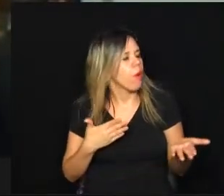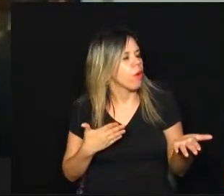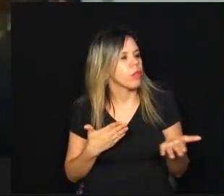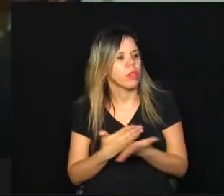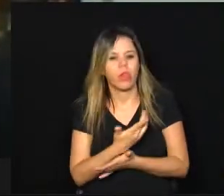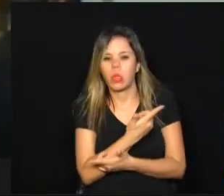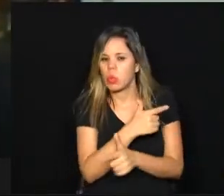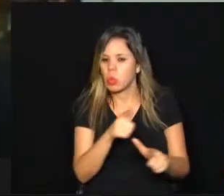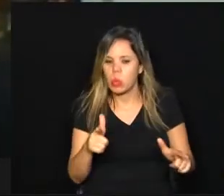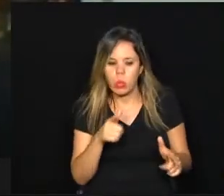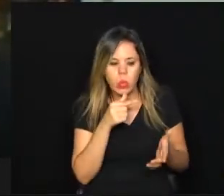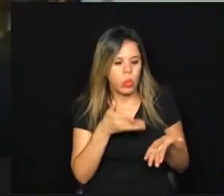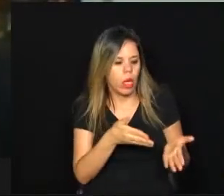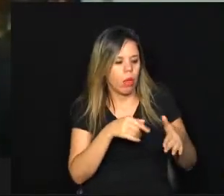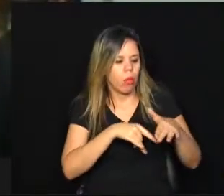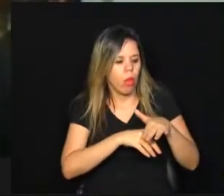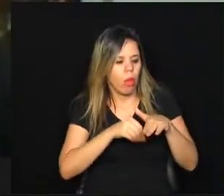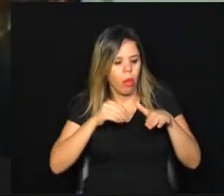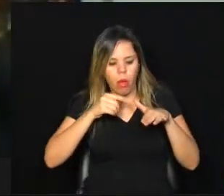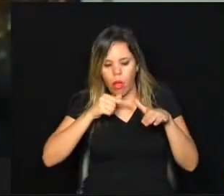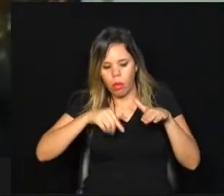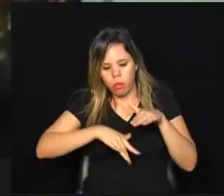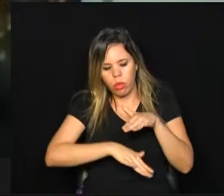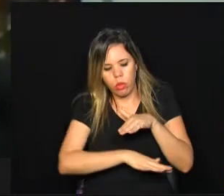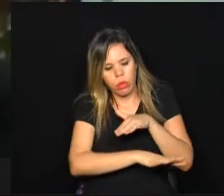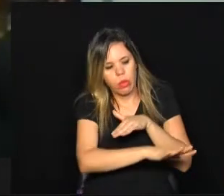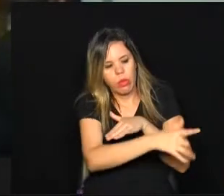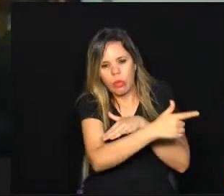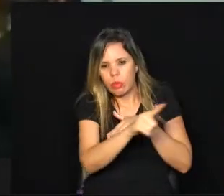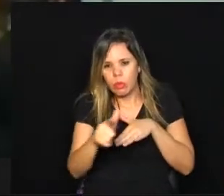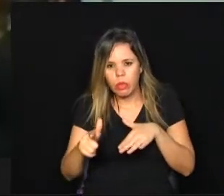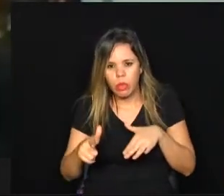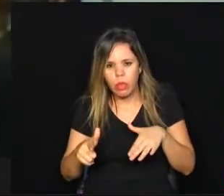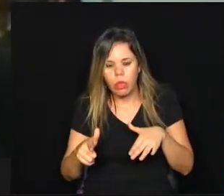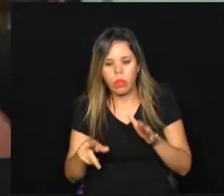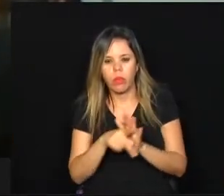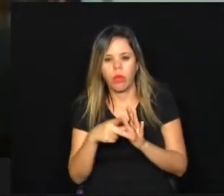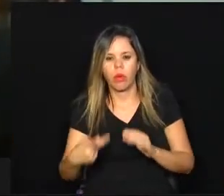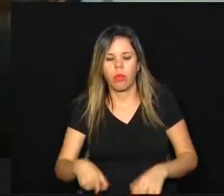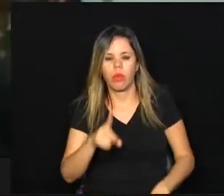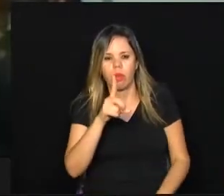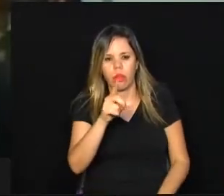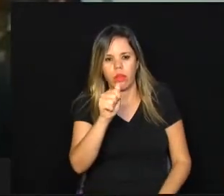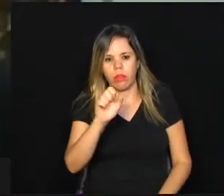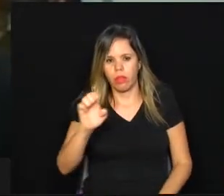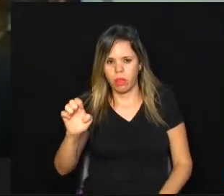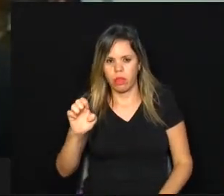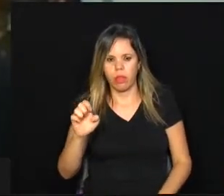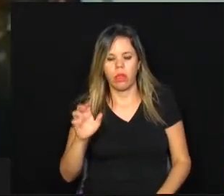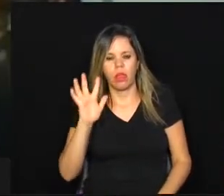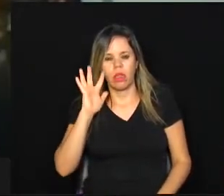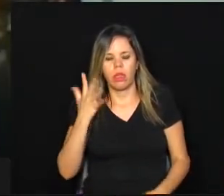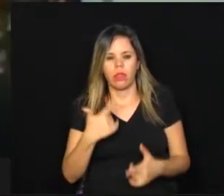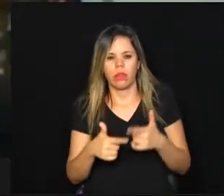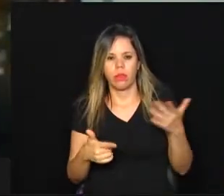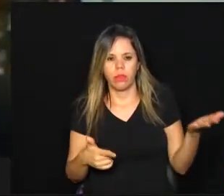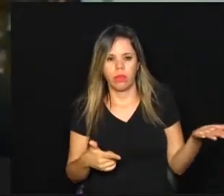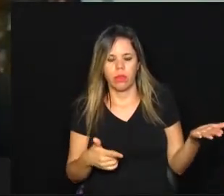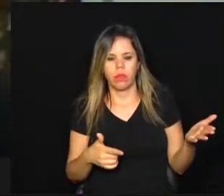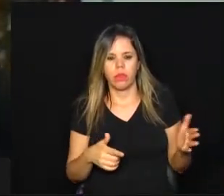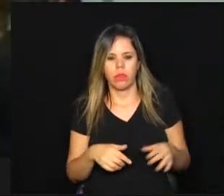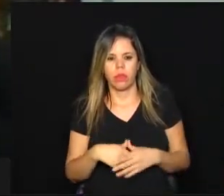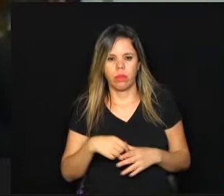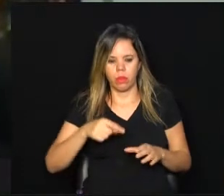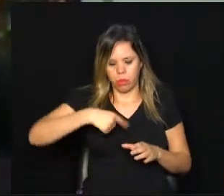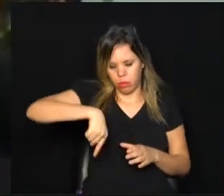tem disponibilidade hídrica nesse subsolo. Então, o próprio DEE já resolveria o problema. Mas muitas vezes essas